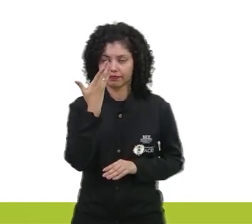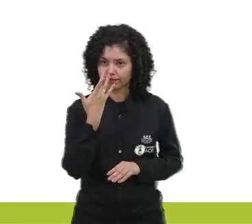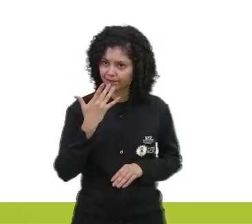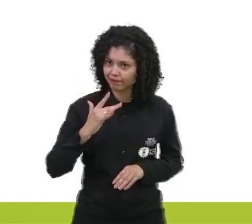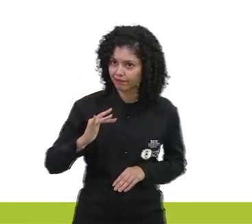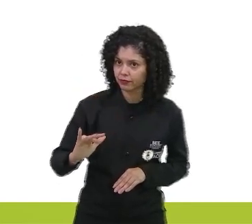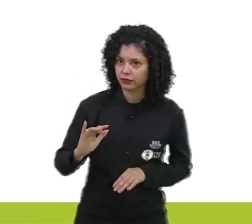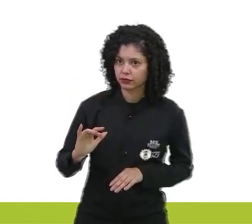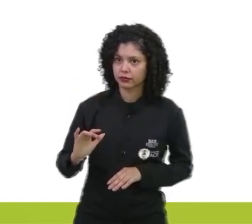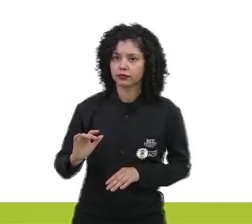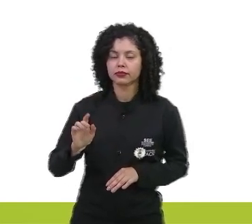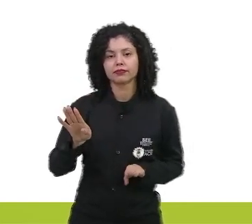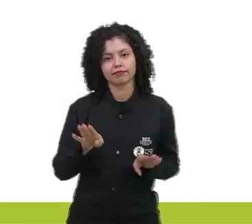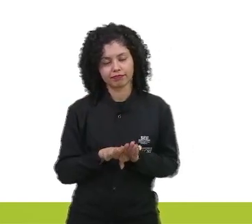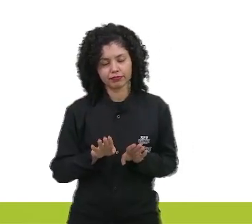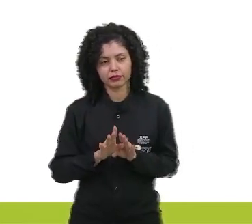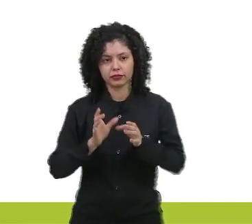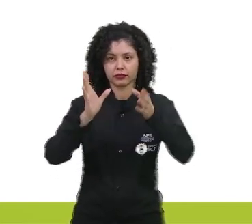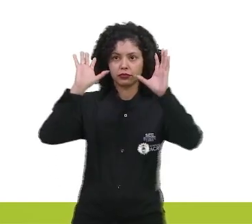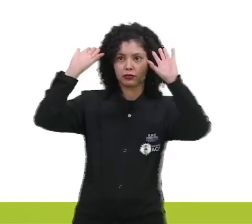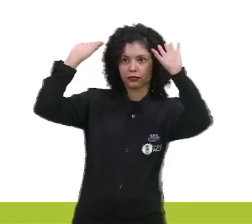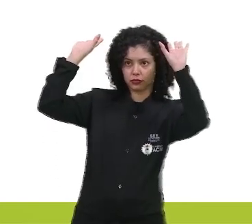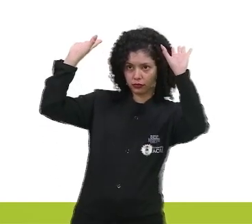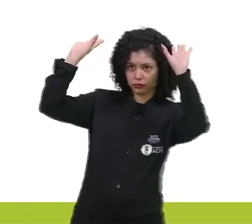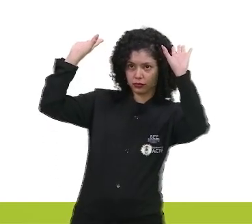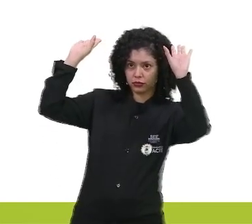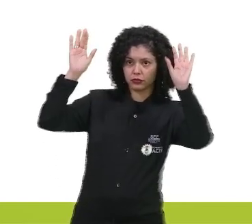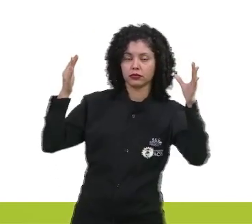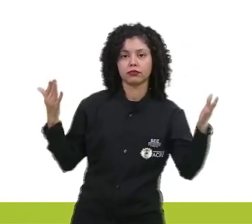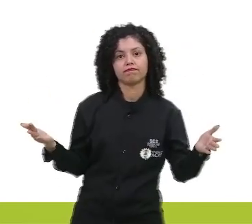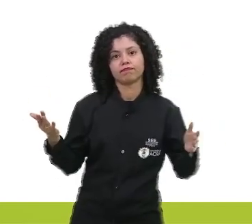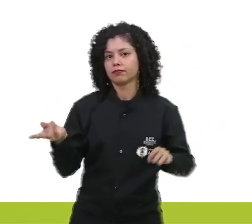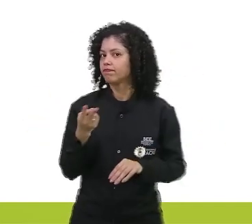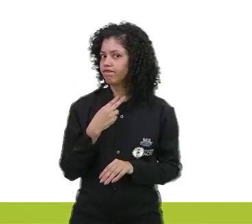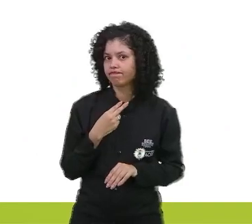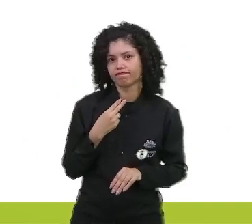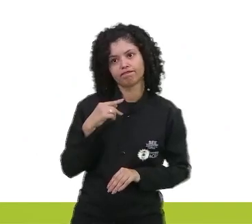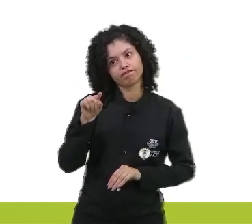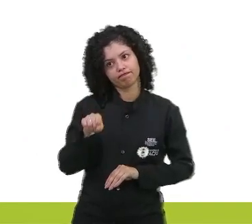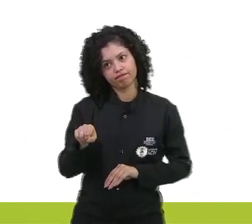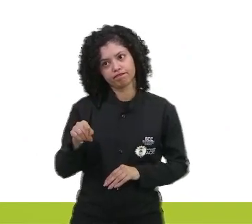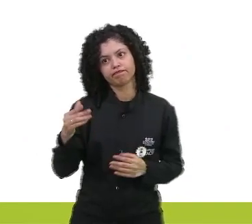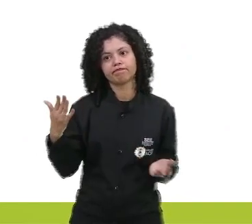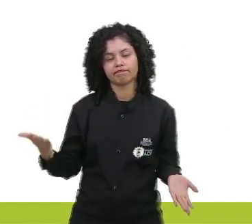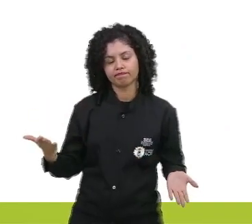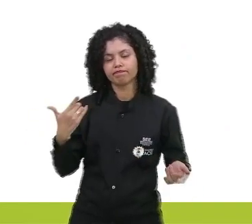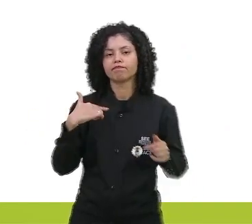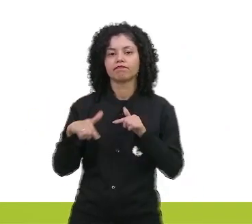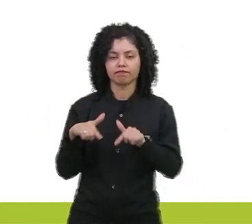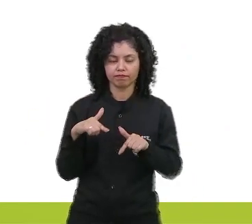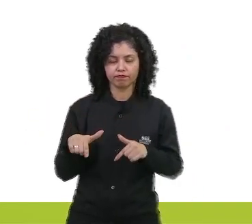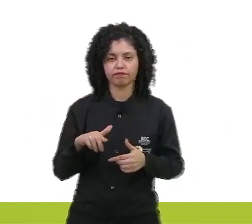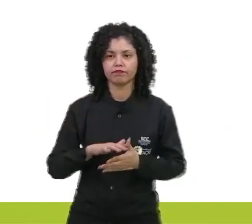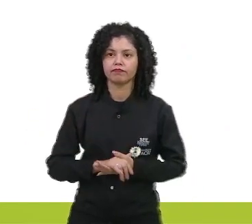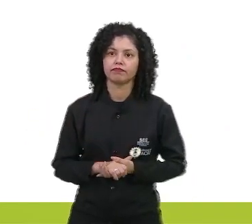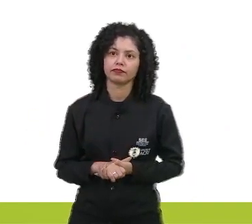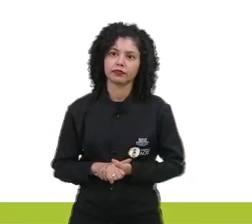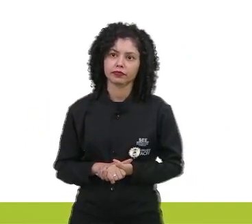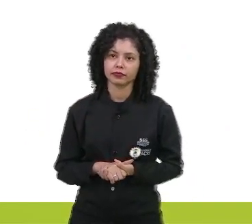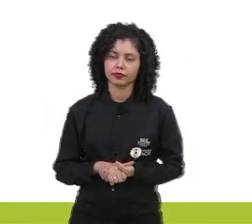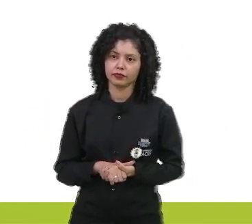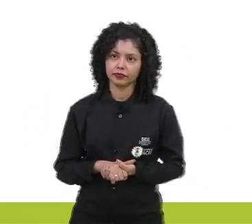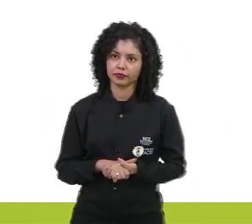criança segurando um cesto, né? Uma criança que talvez não deveria estar aí nesse meio